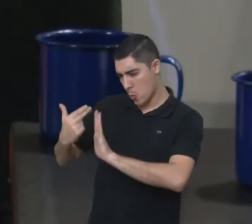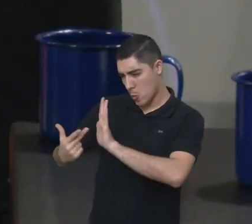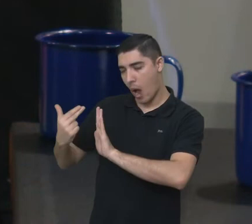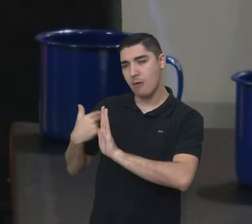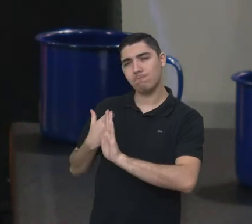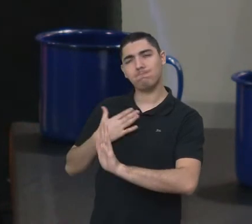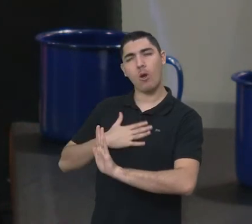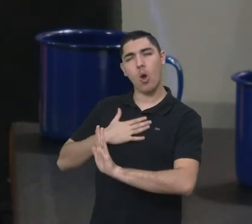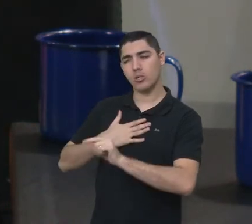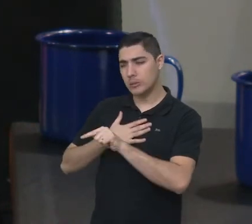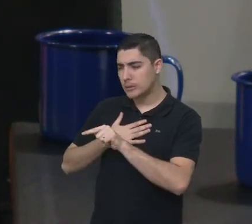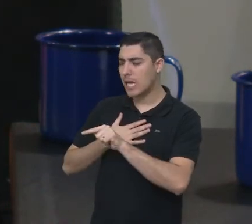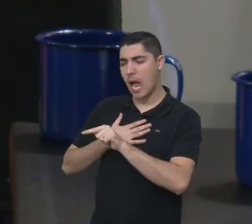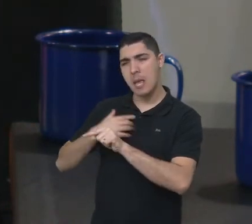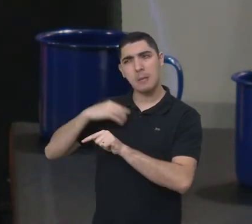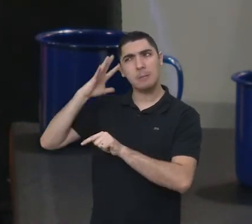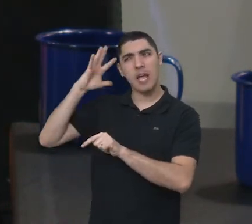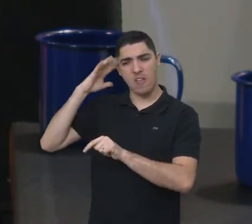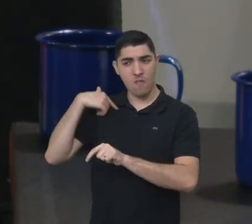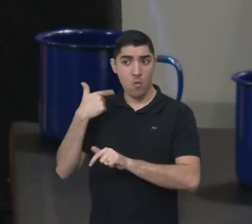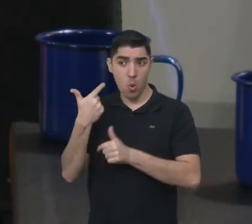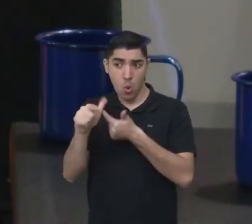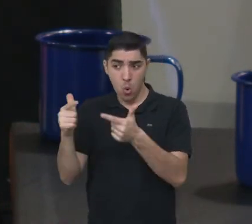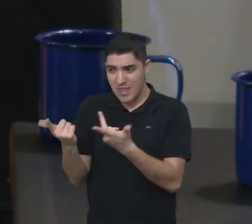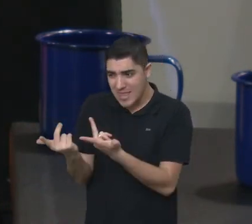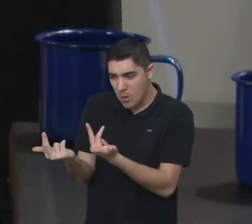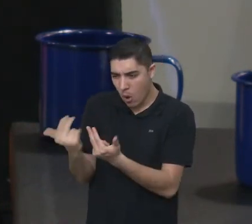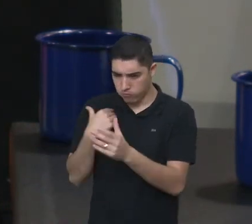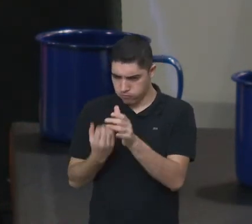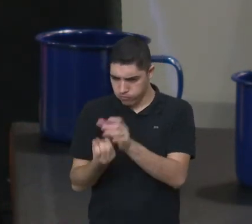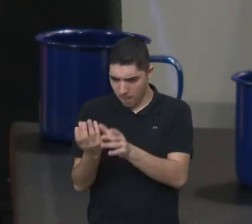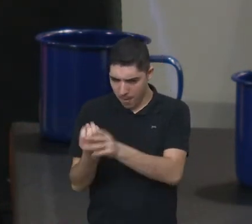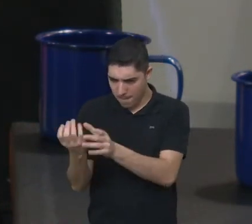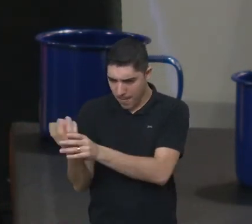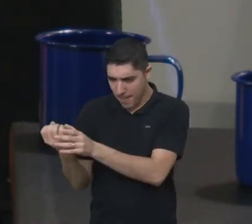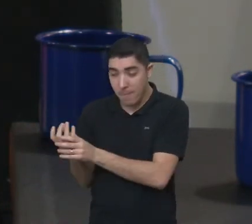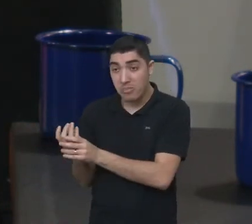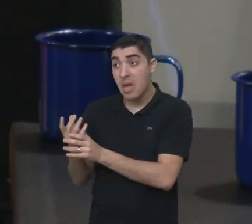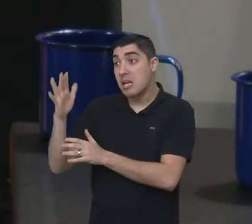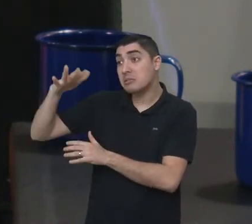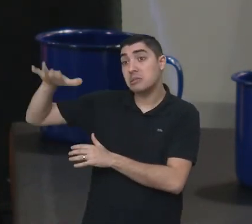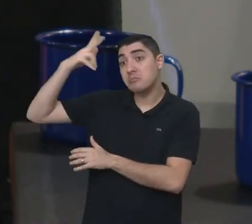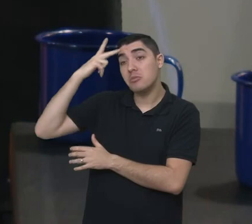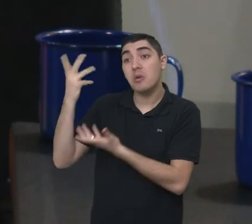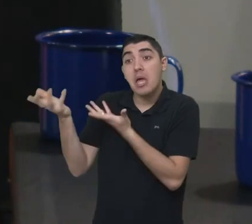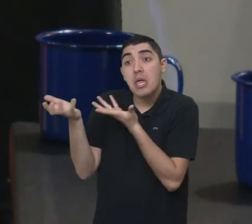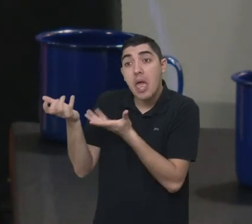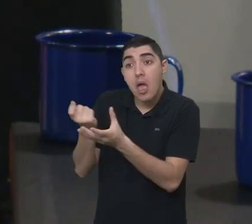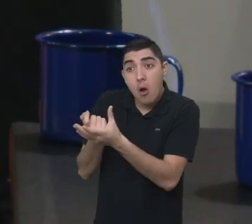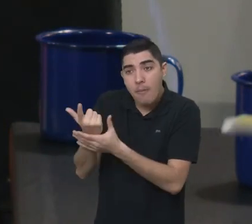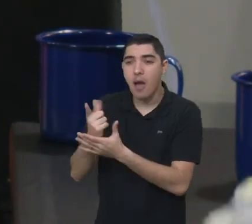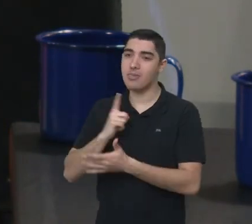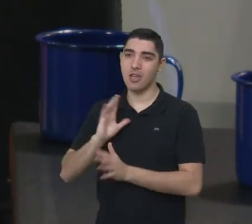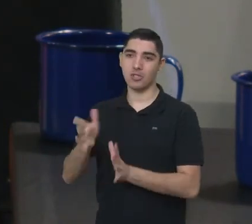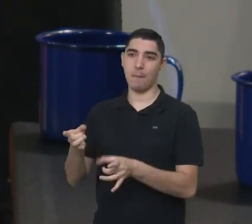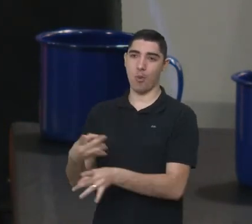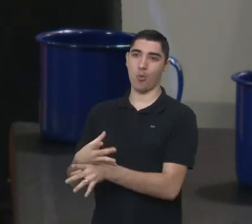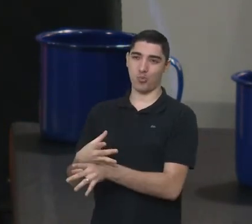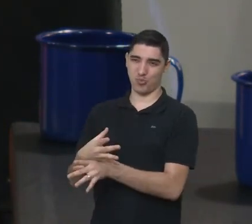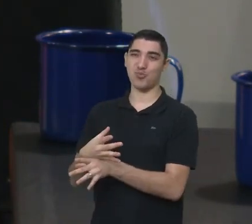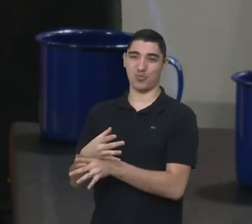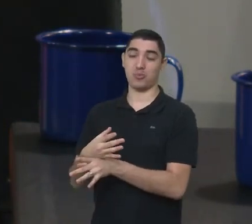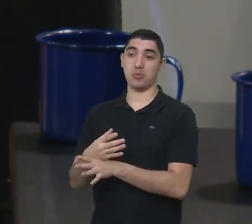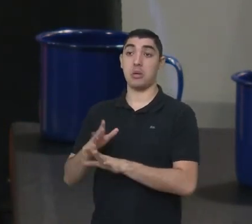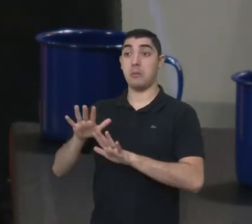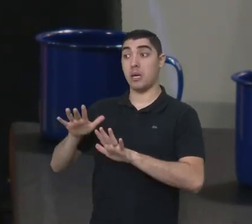produzir vários, né, para disponibilizar para a galera que quiser comprar, né? Mas os